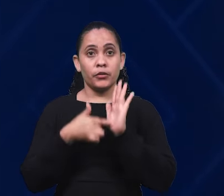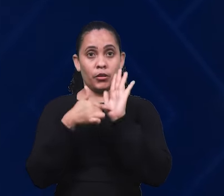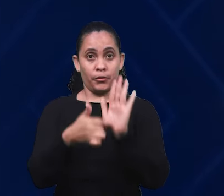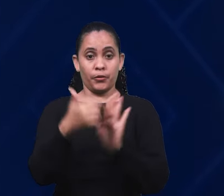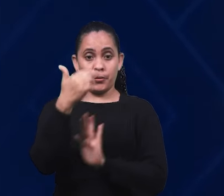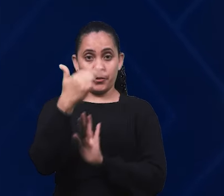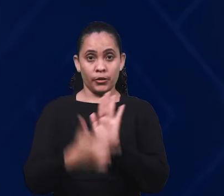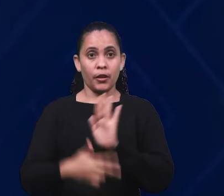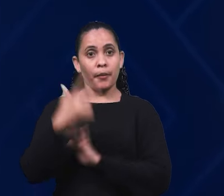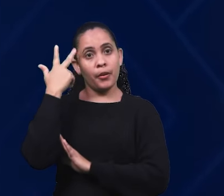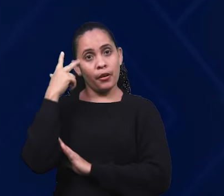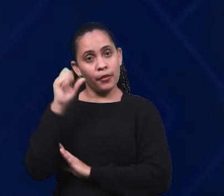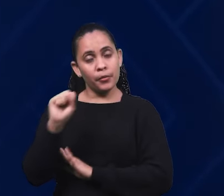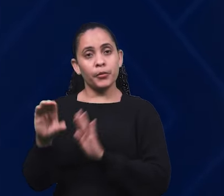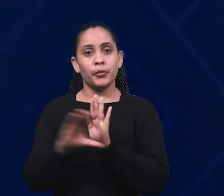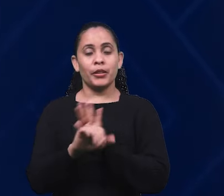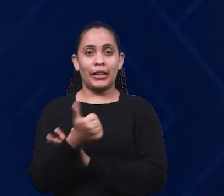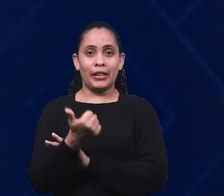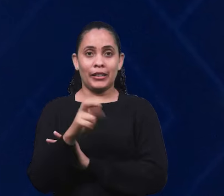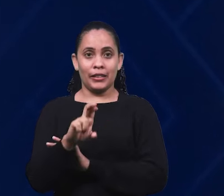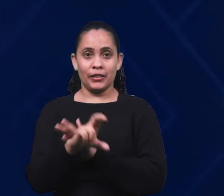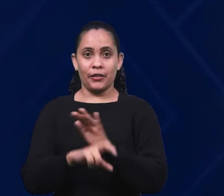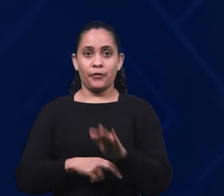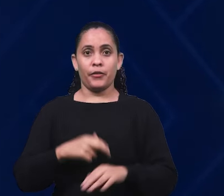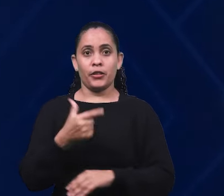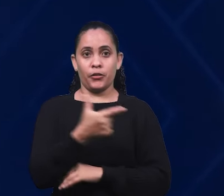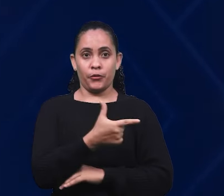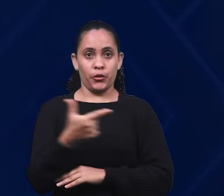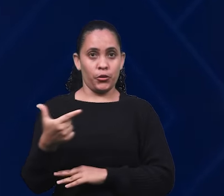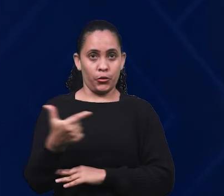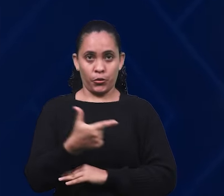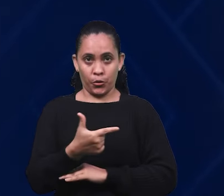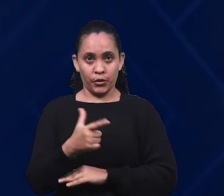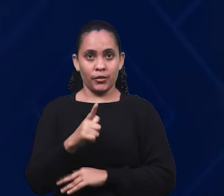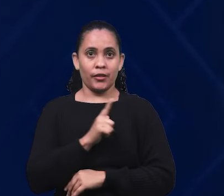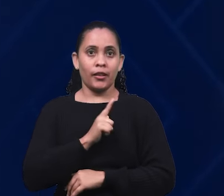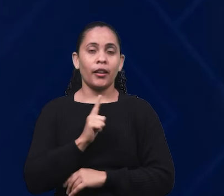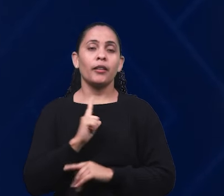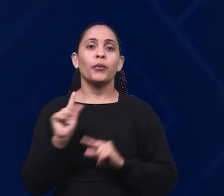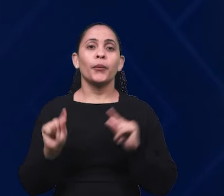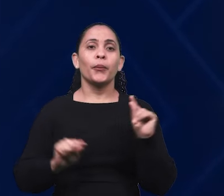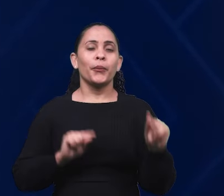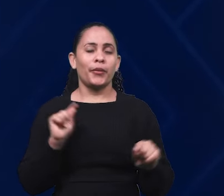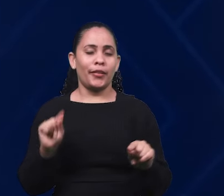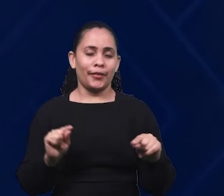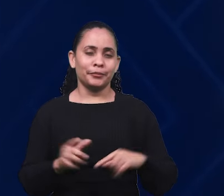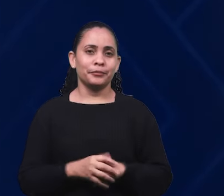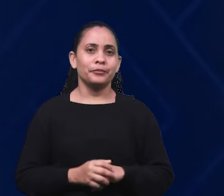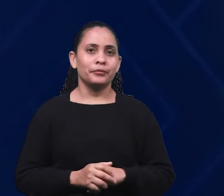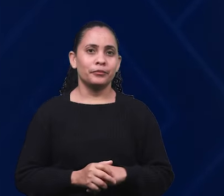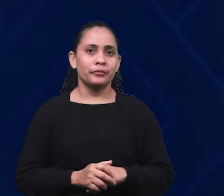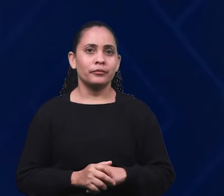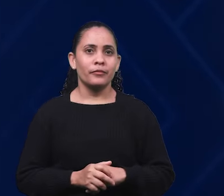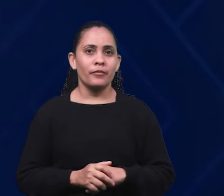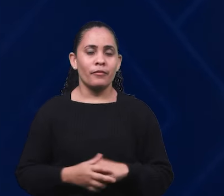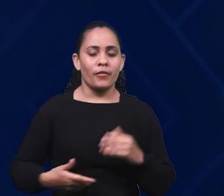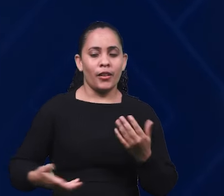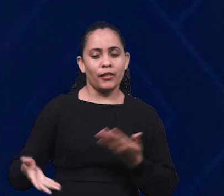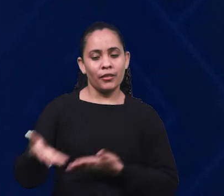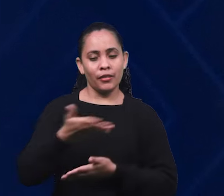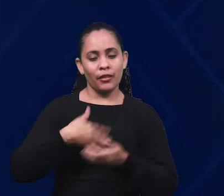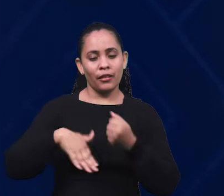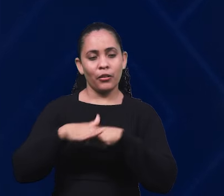aqui em Provérbios, capítulo 15, verso 22, que tem muito a ver aqui com esse bate-papo